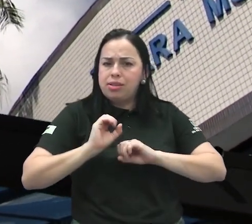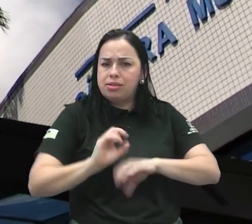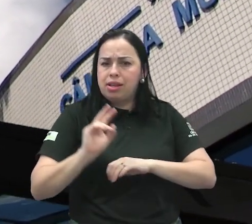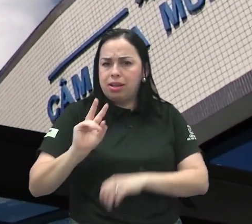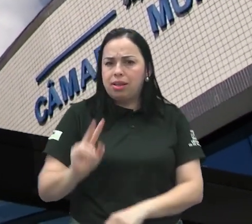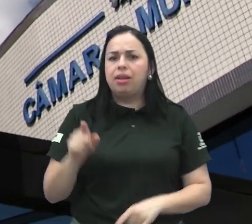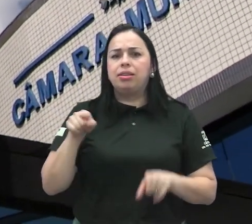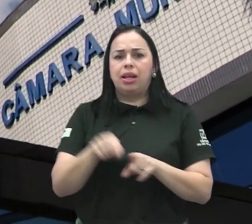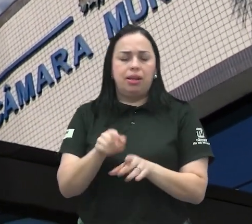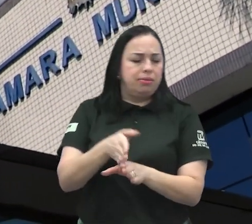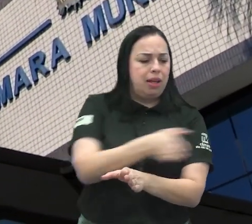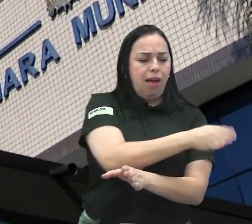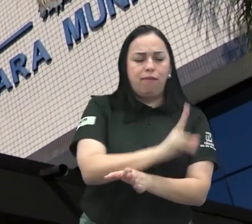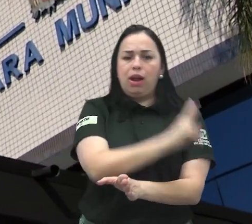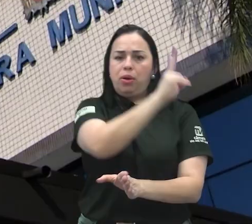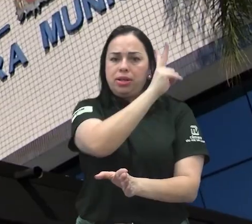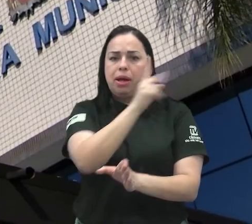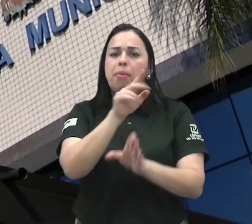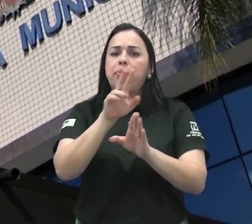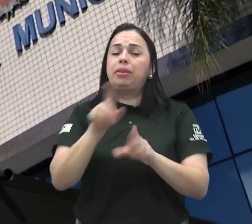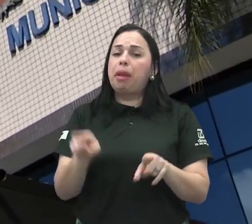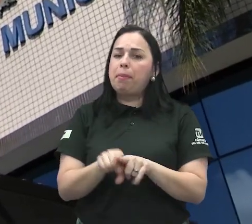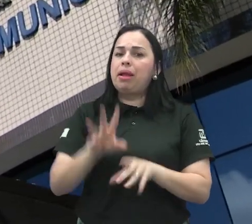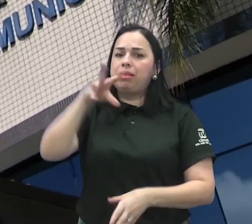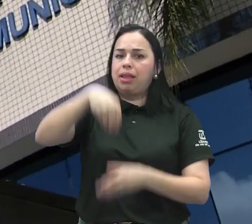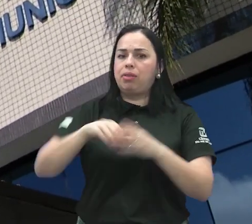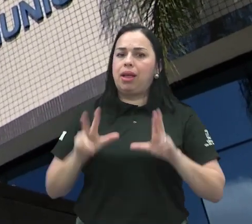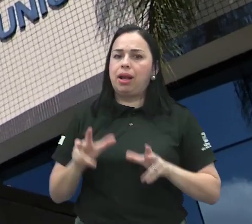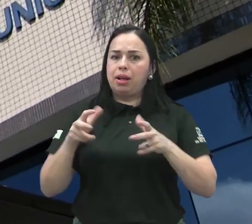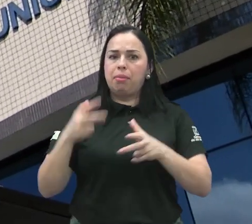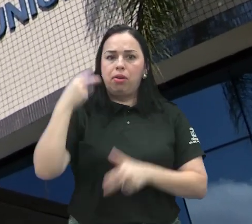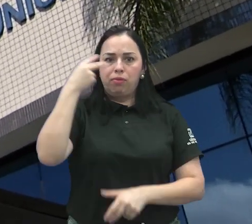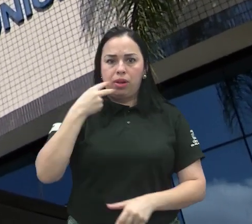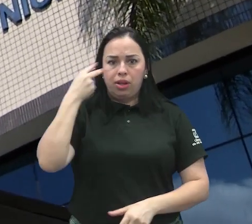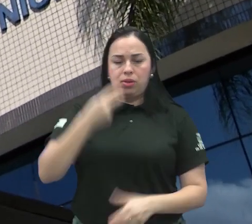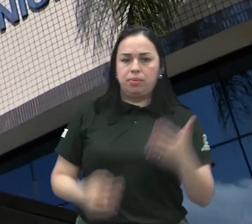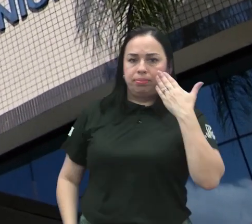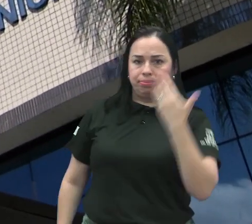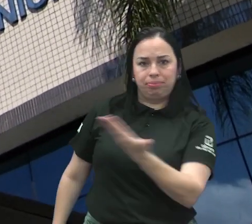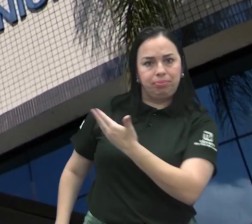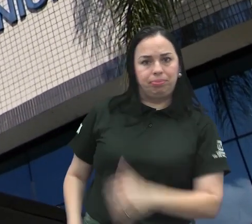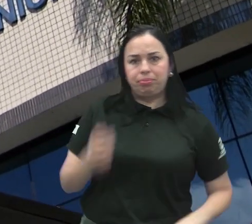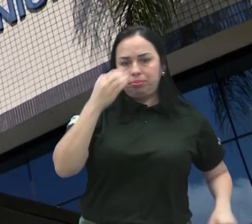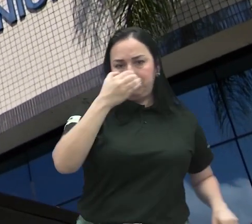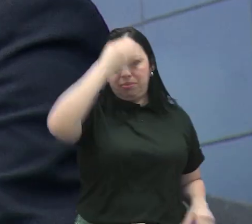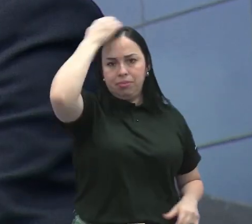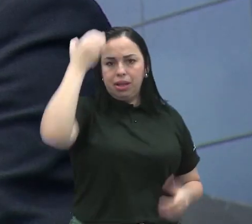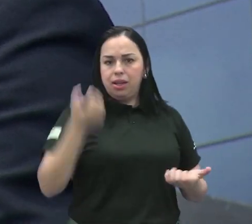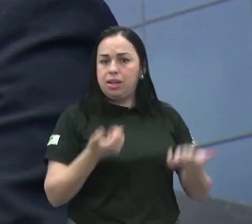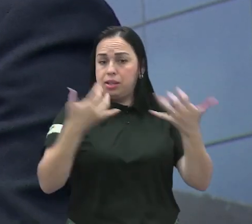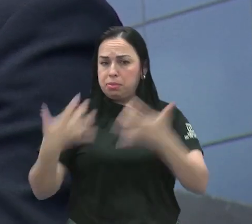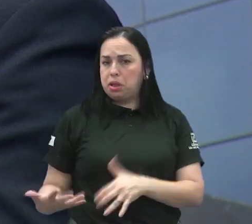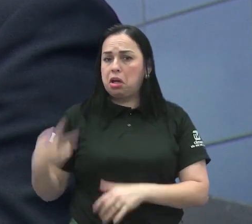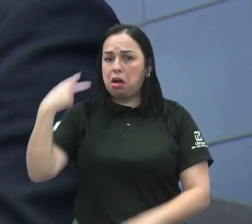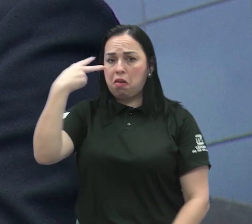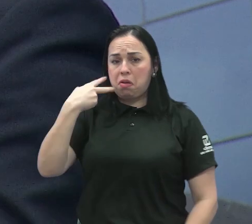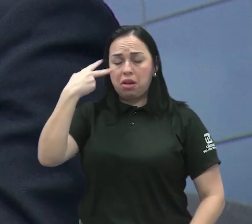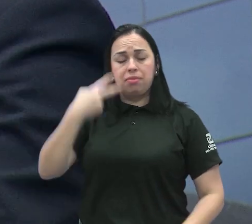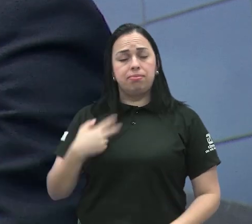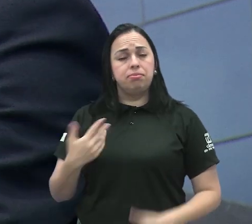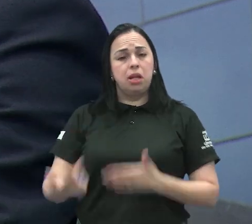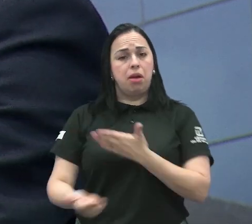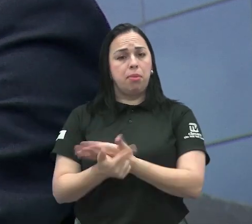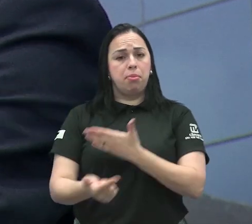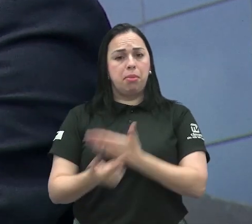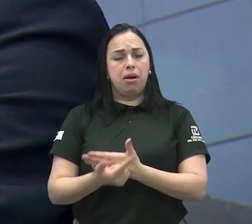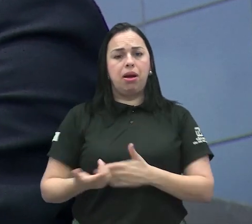sobre a importância de trabalhar o pensamento decolonial também acontece dentro da Câmara Municipal. Para o vereador Carlos Abranches,